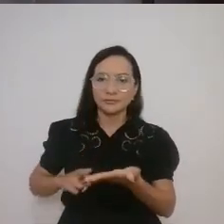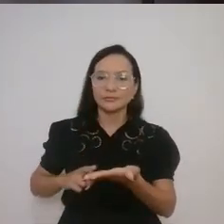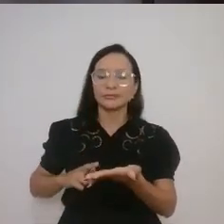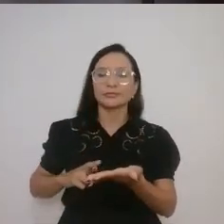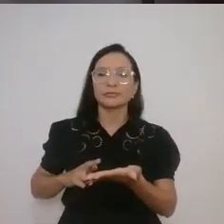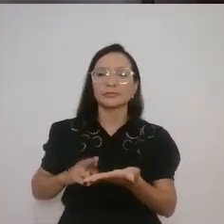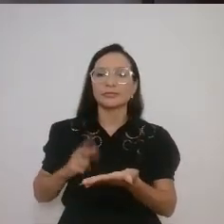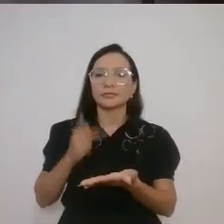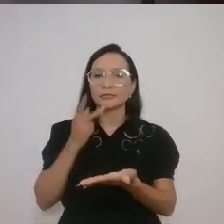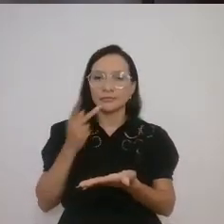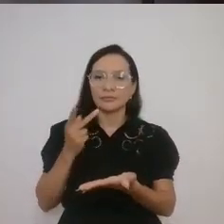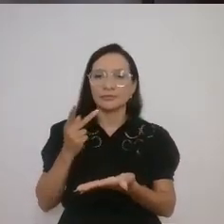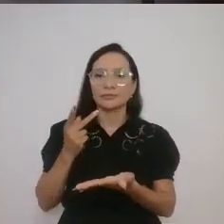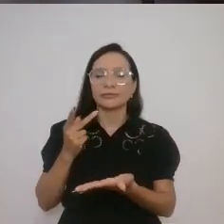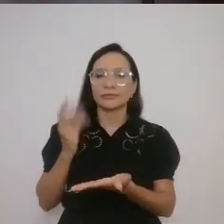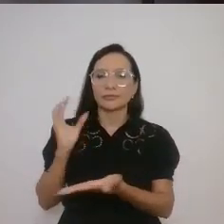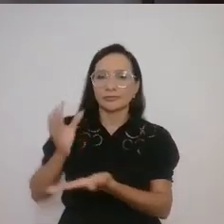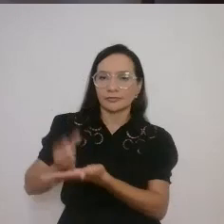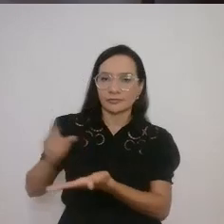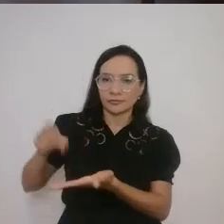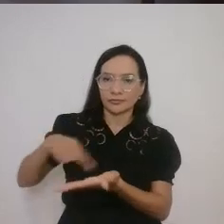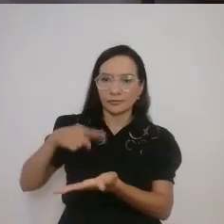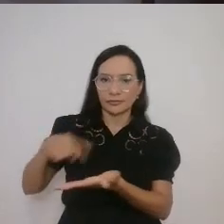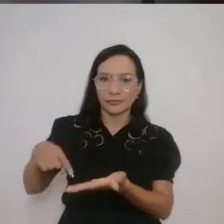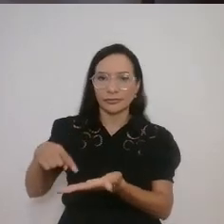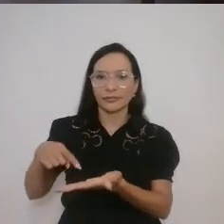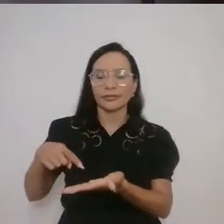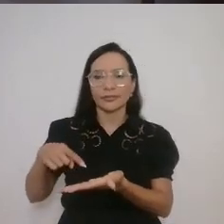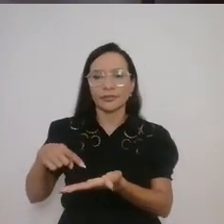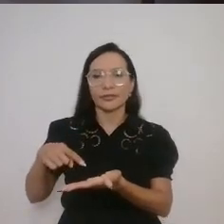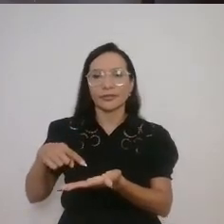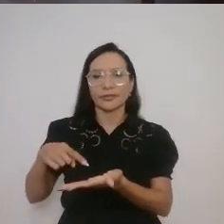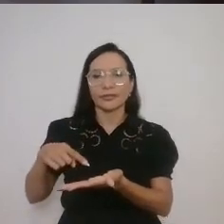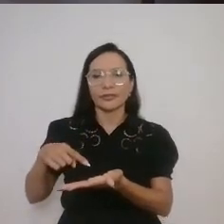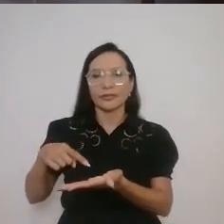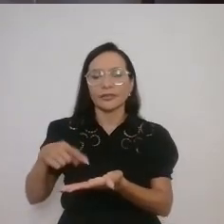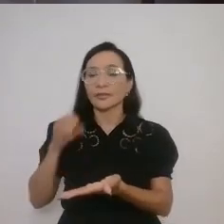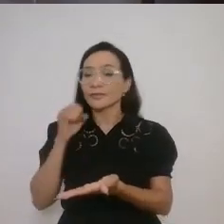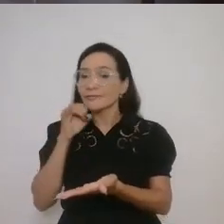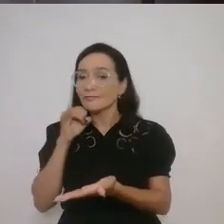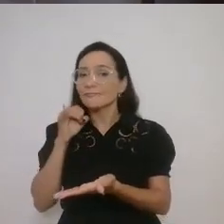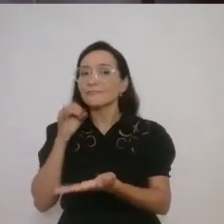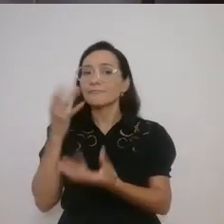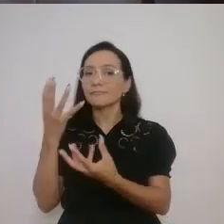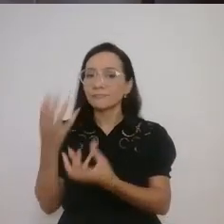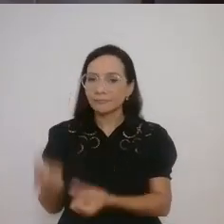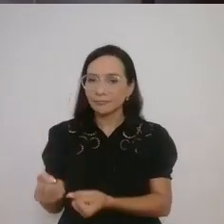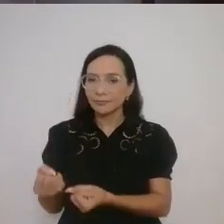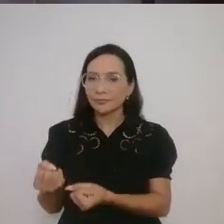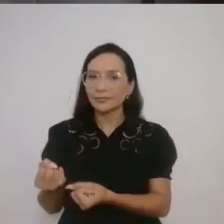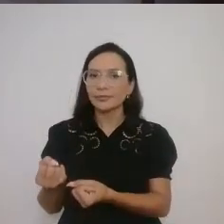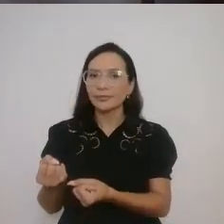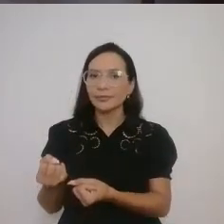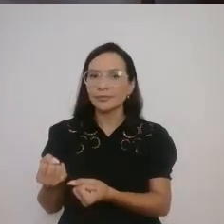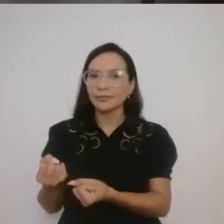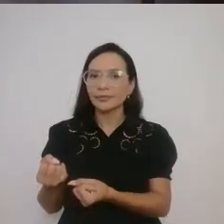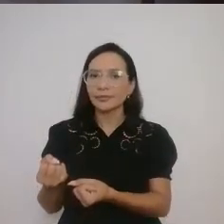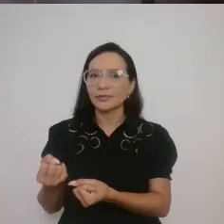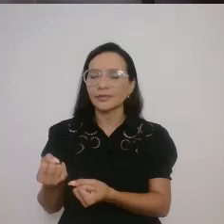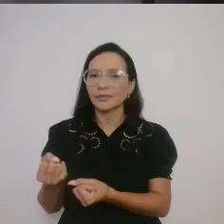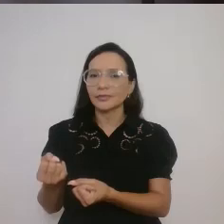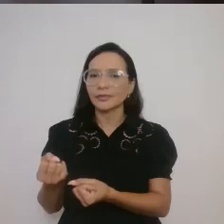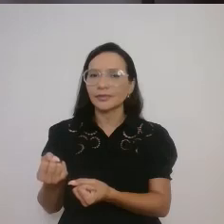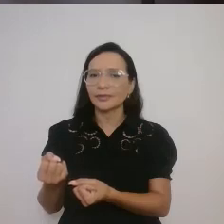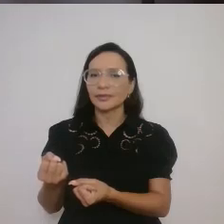produzirá e der o efeito, eu vou chamar de expansivo, porque se ele disser que só vale essa decisão para quem judicializou,